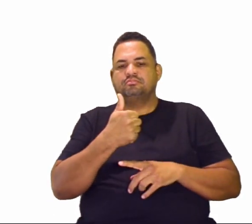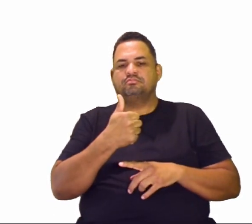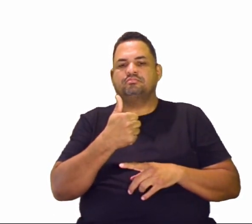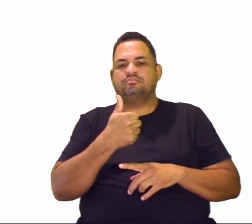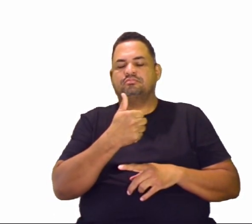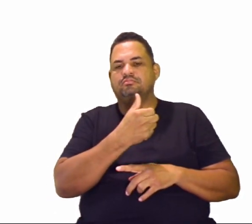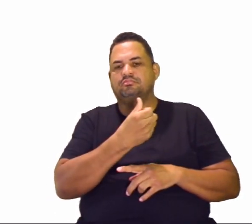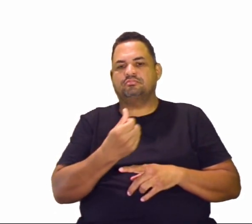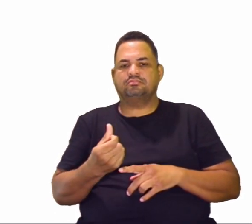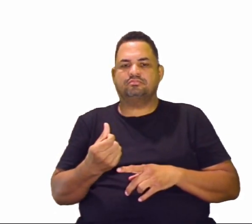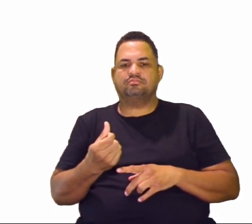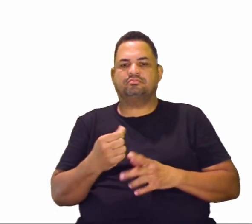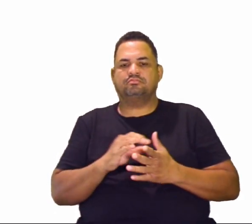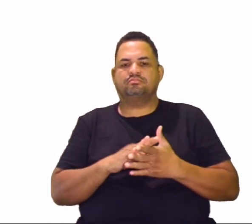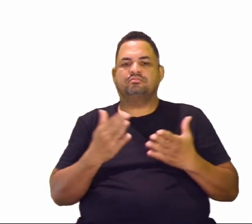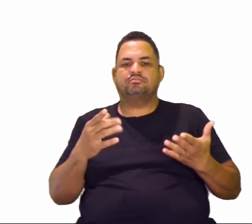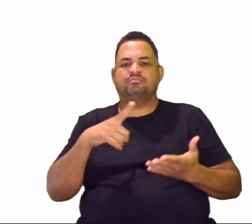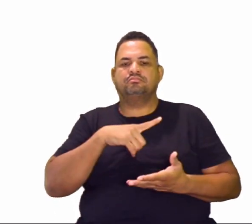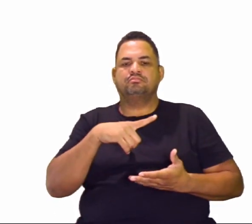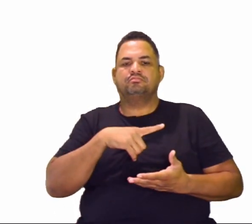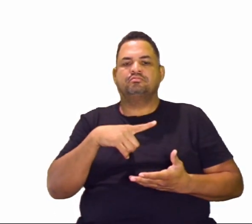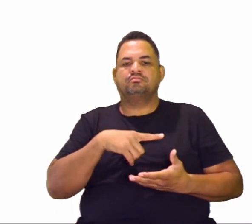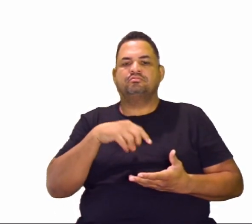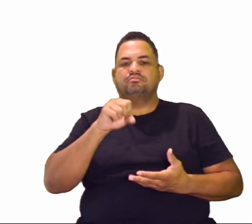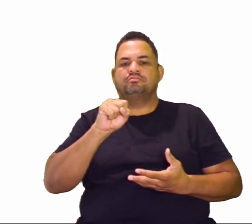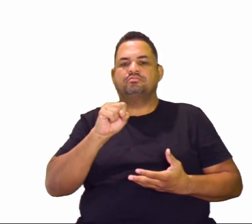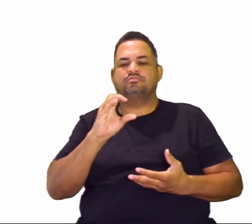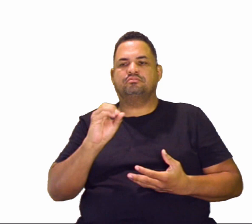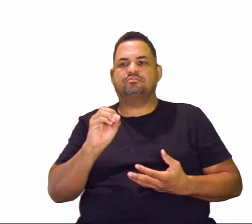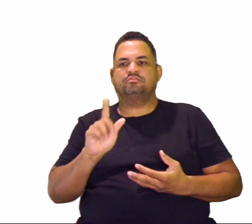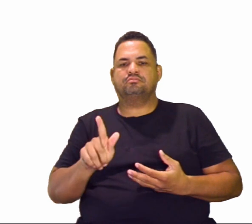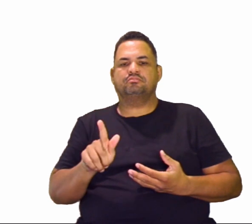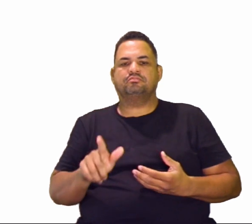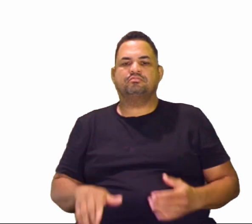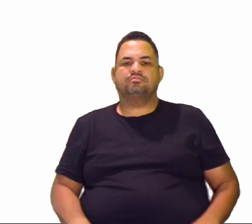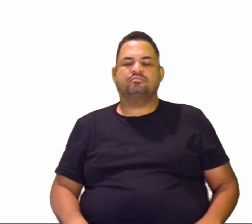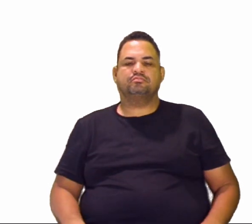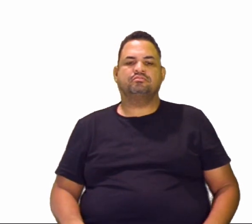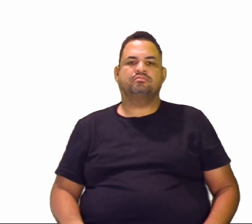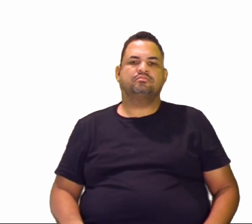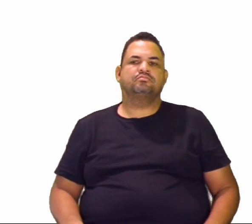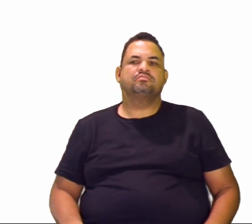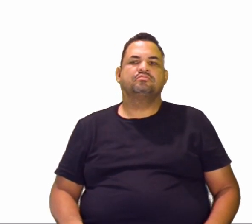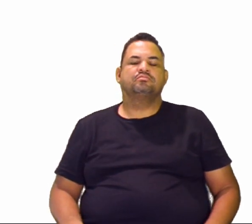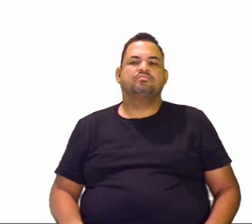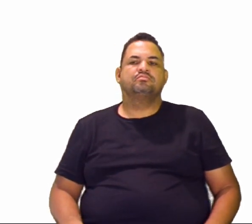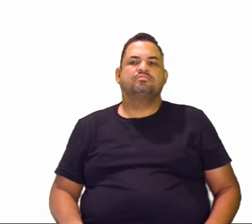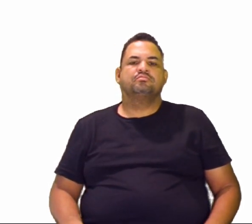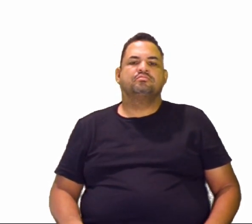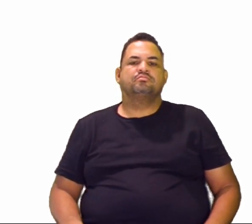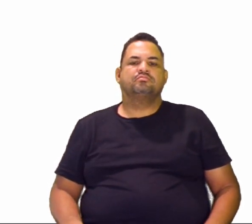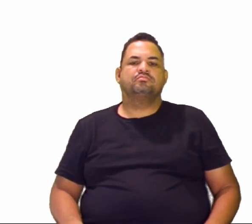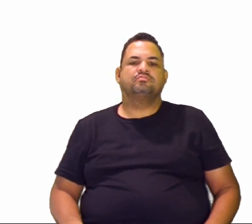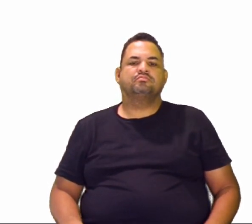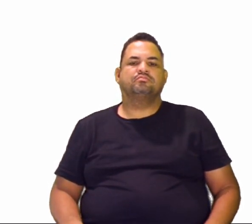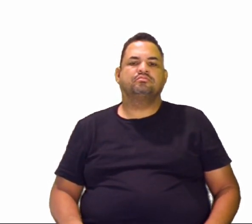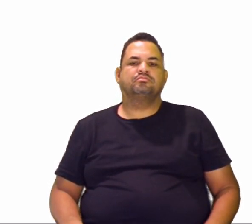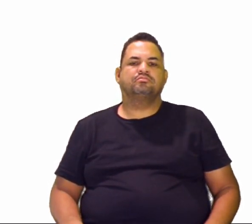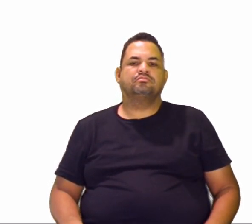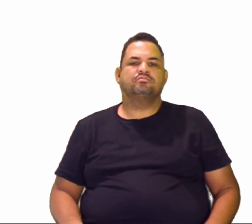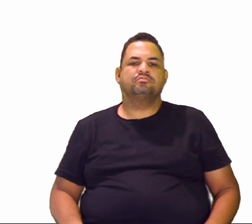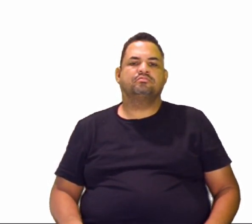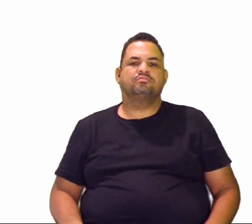16, passaremos a ter 80 gramas do gás metano. Então, olha